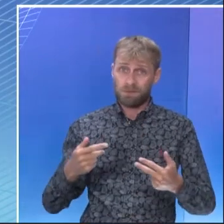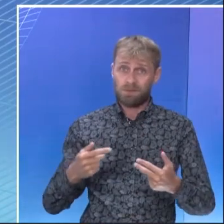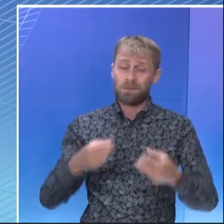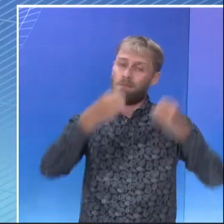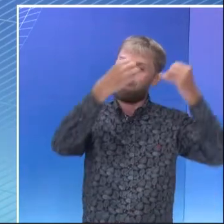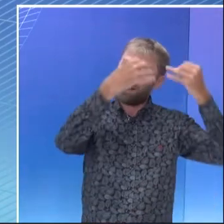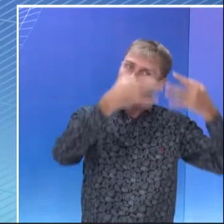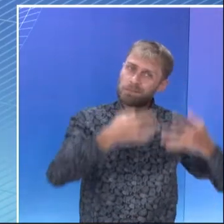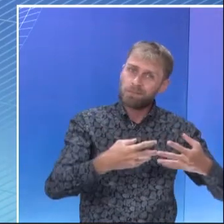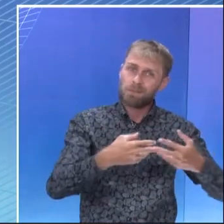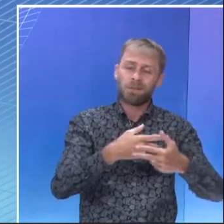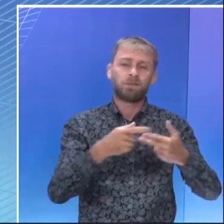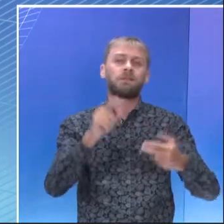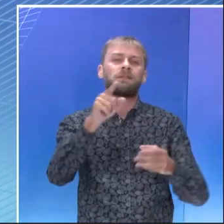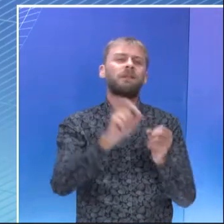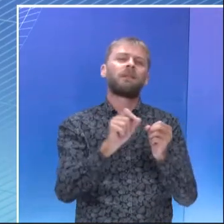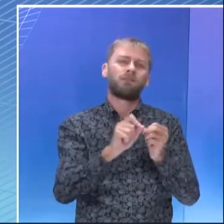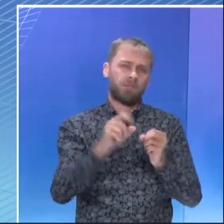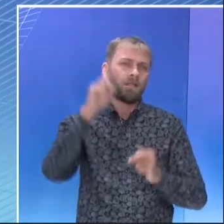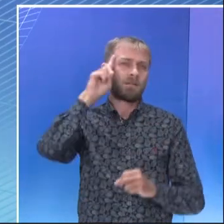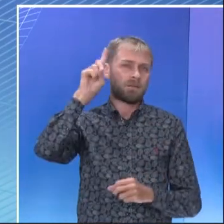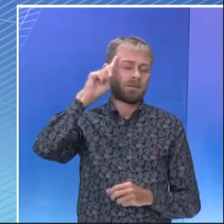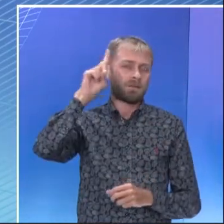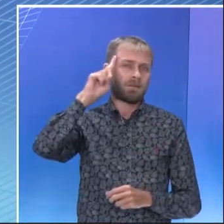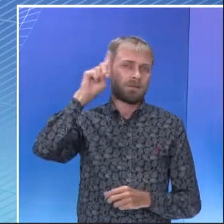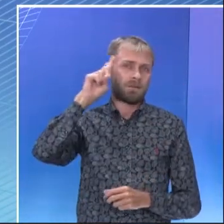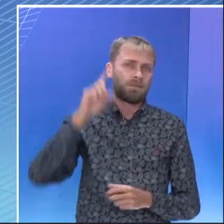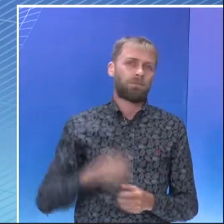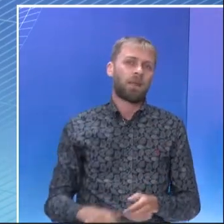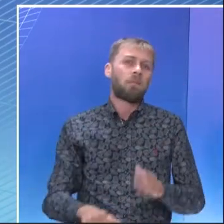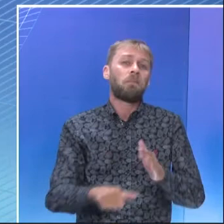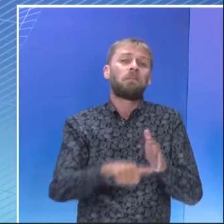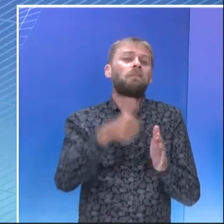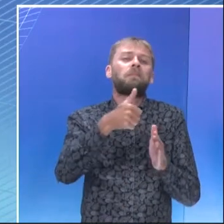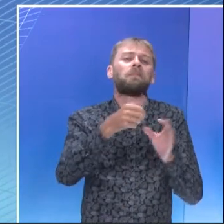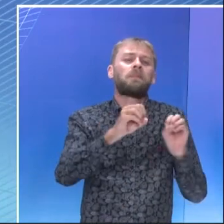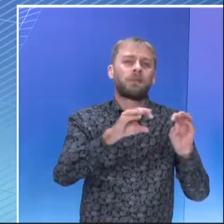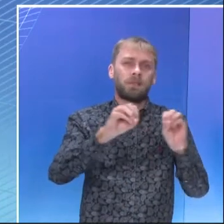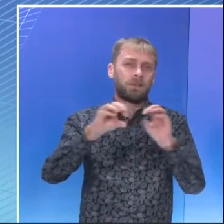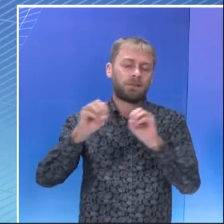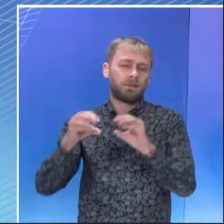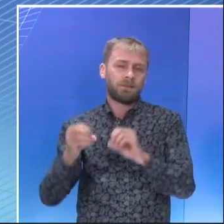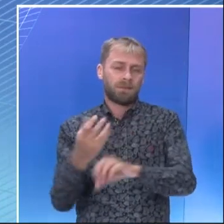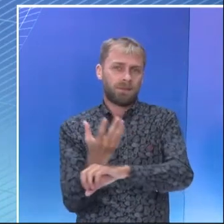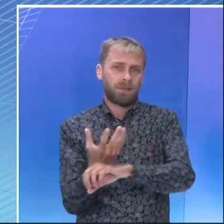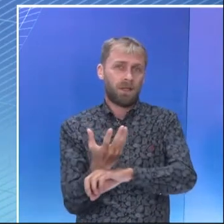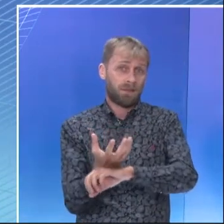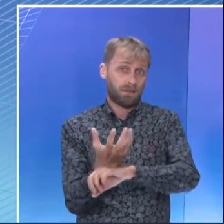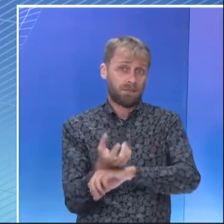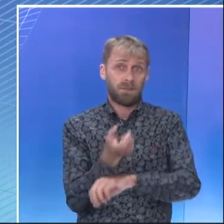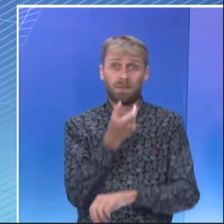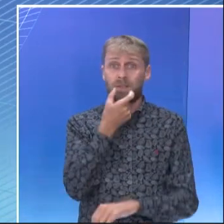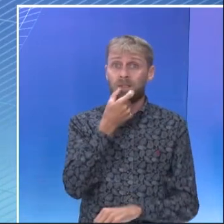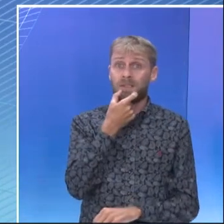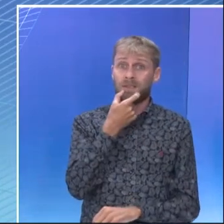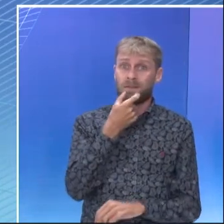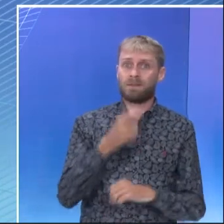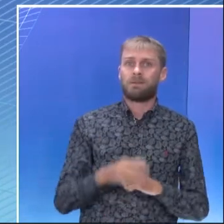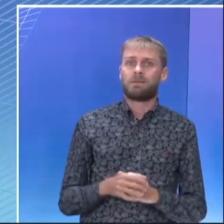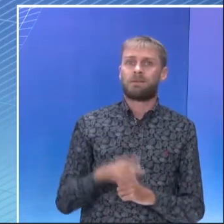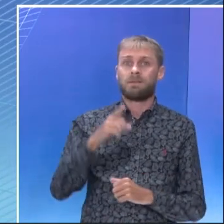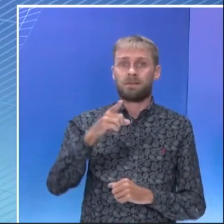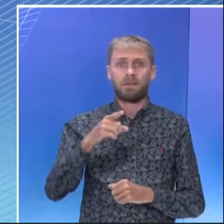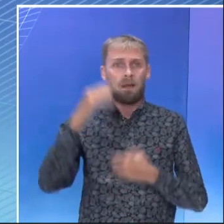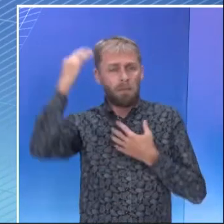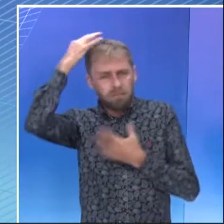professora explica sobre coisas que você faz no dia a dia. É uma das primeiras que a gente ensina nas aulas de língua inglesa. Take a shower.